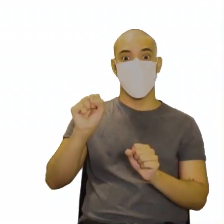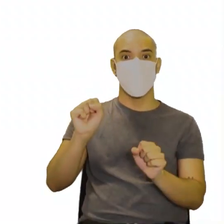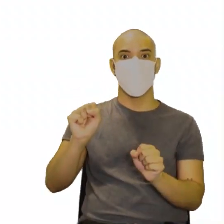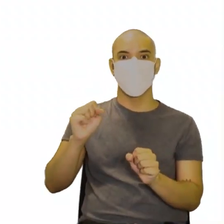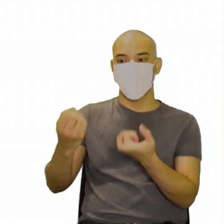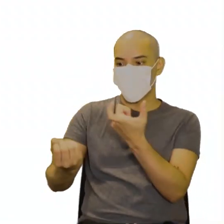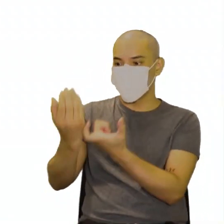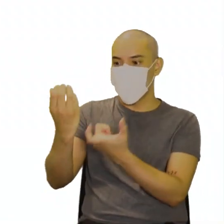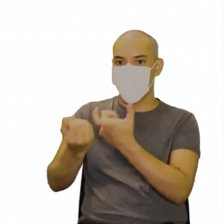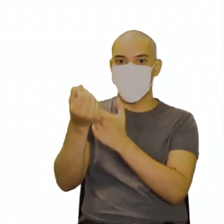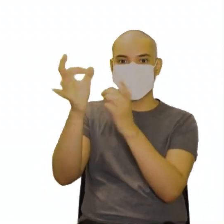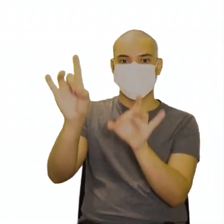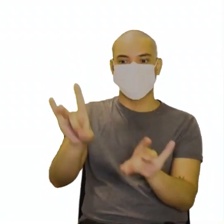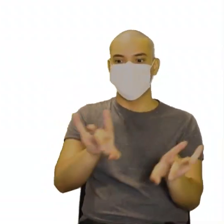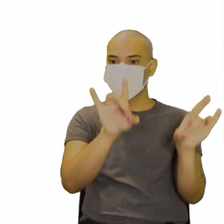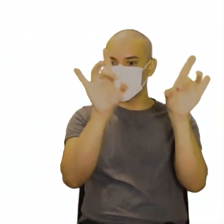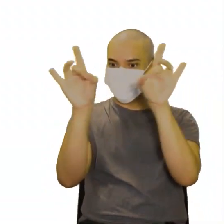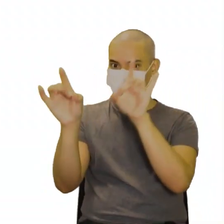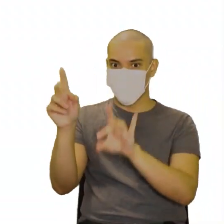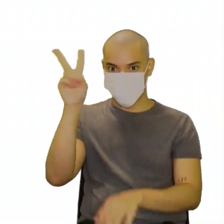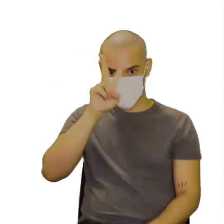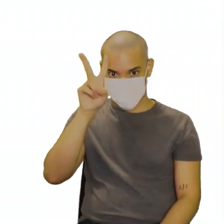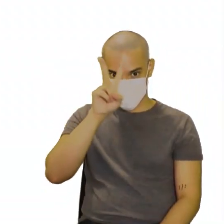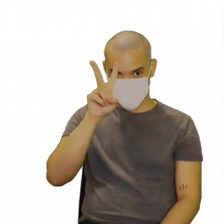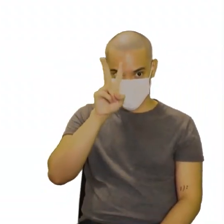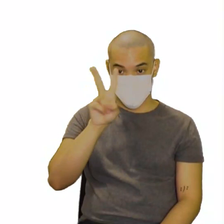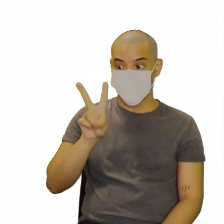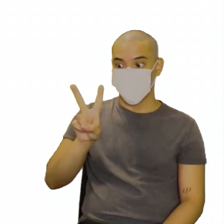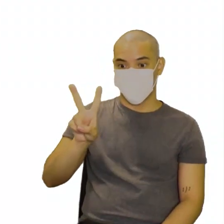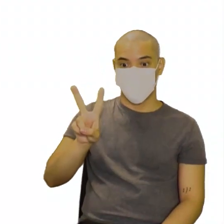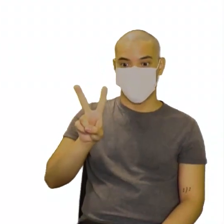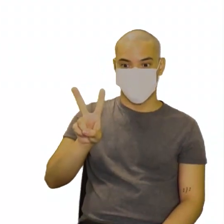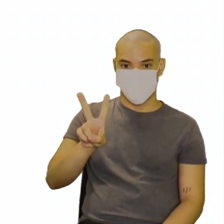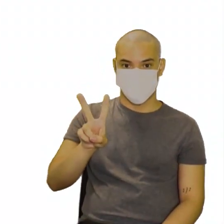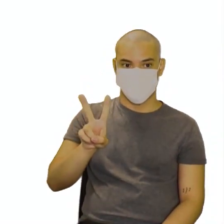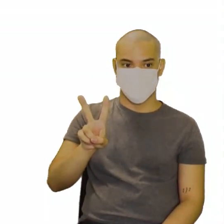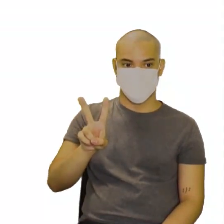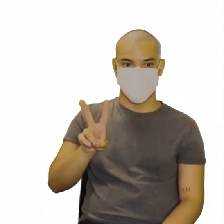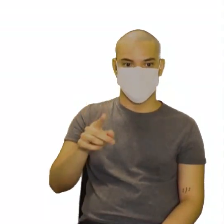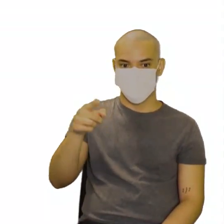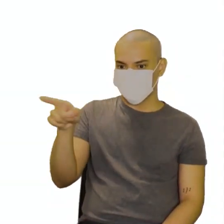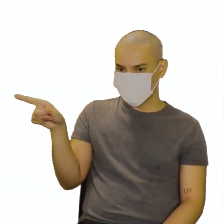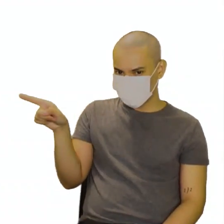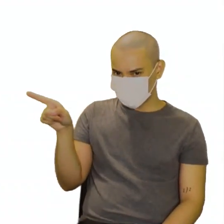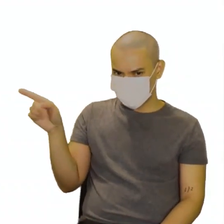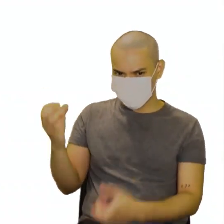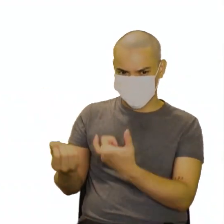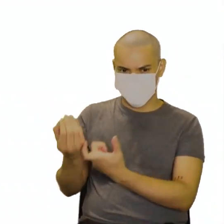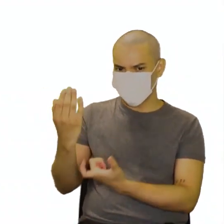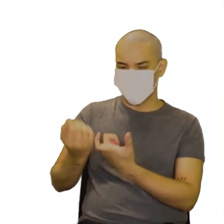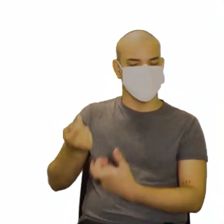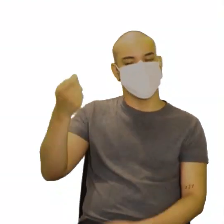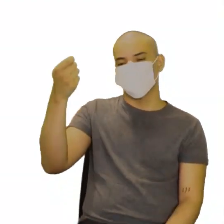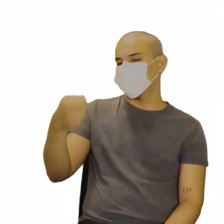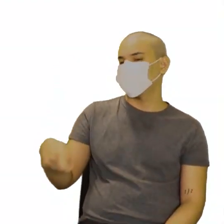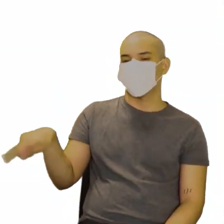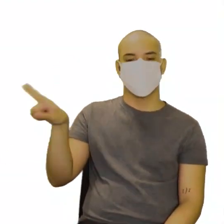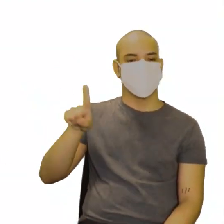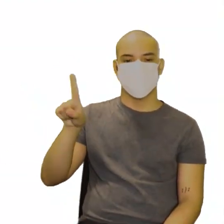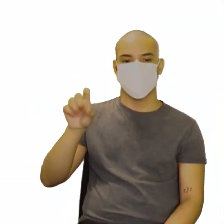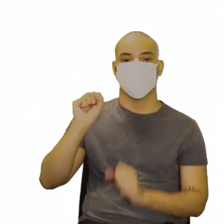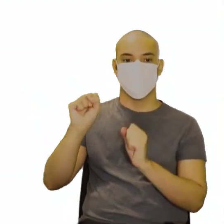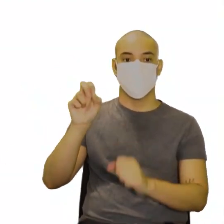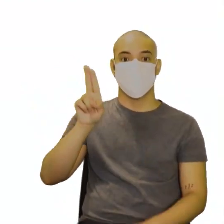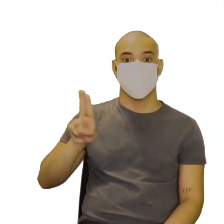uma formulazinha especial. Qual é essa formulazinha especial? Para 2, em vez de eu utilizar isso daqui, eu